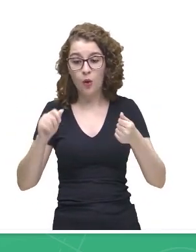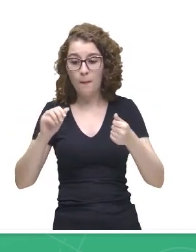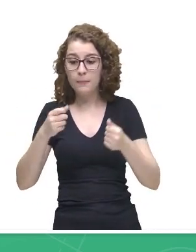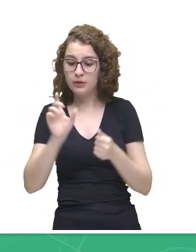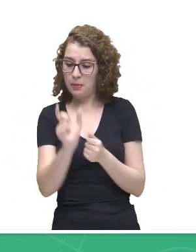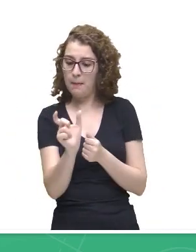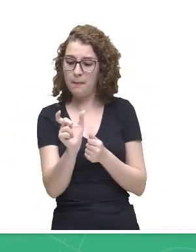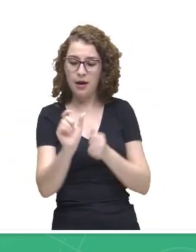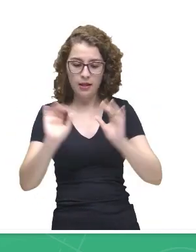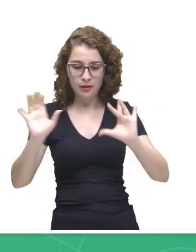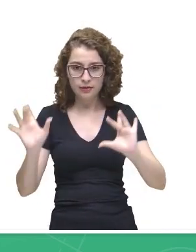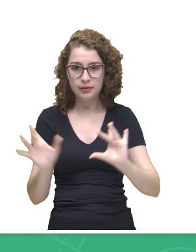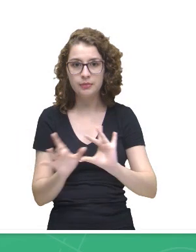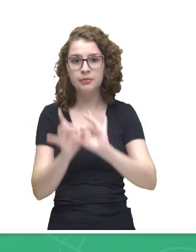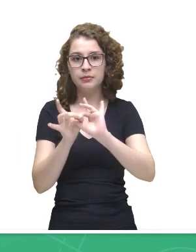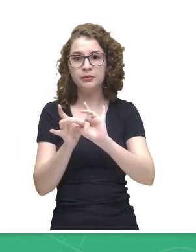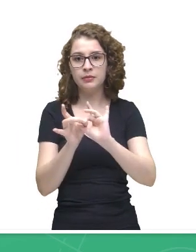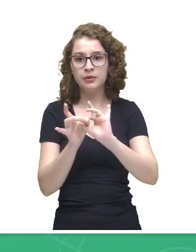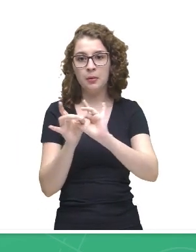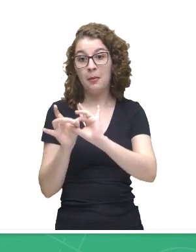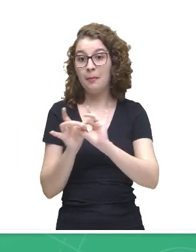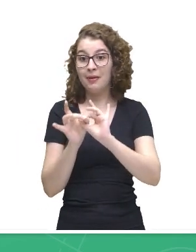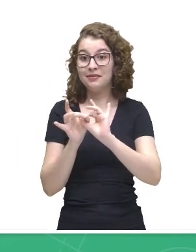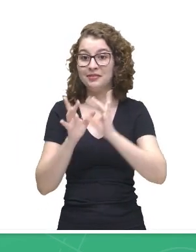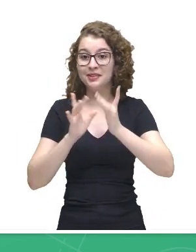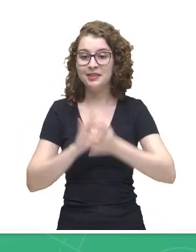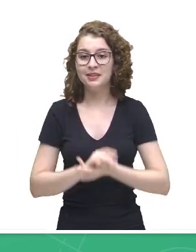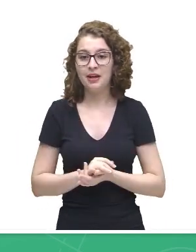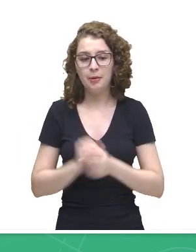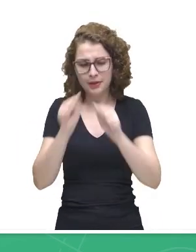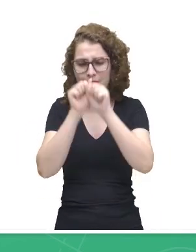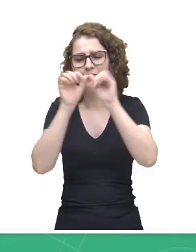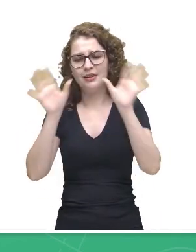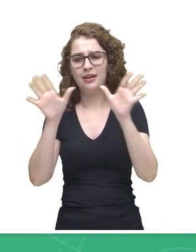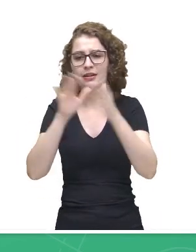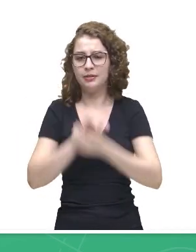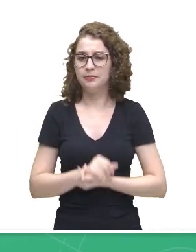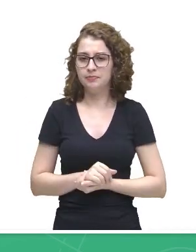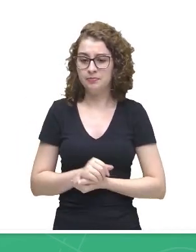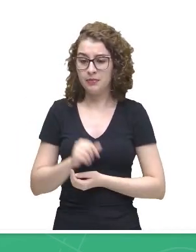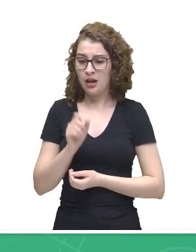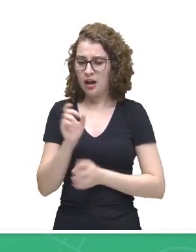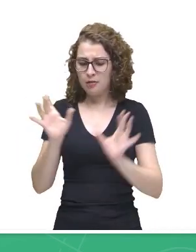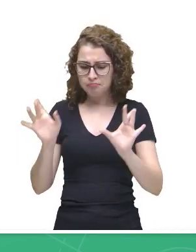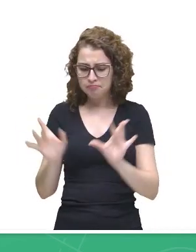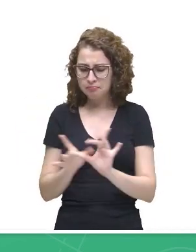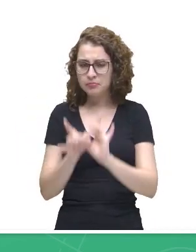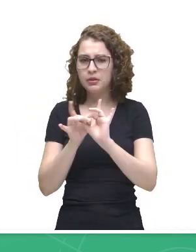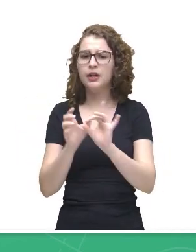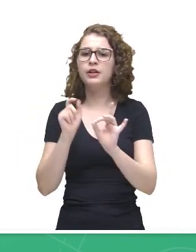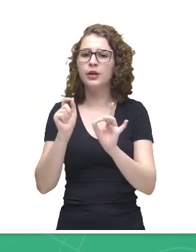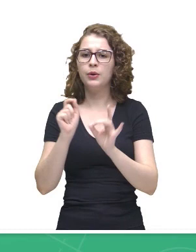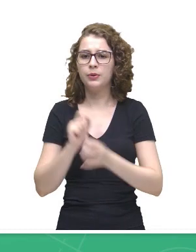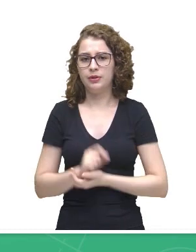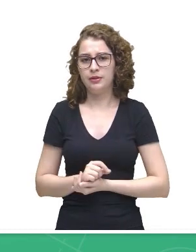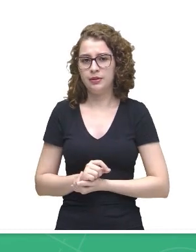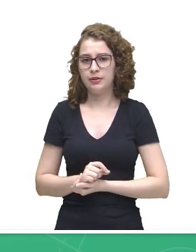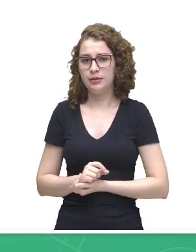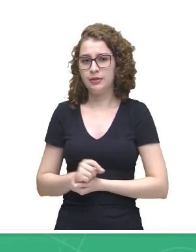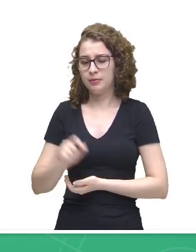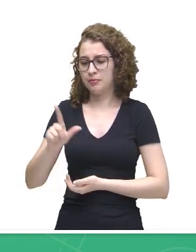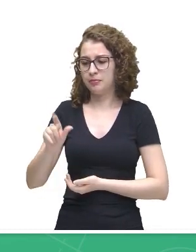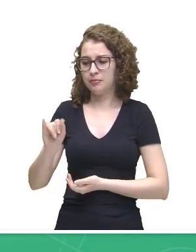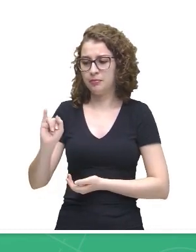uma link word, que é o assunto da aula de hoje. Uma link word seria, vejam comigo, são aqui no